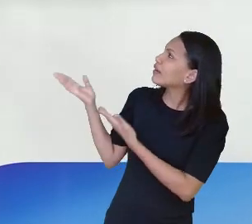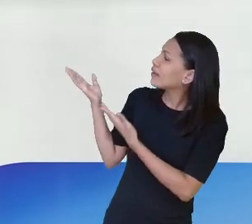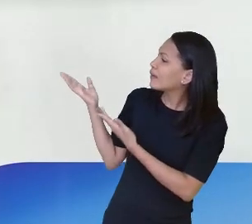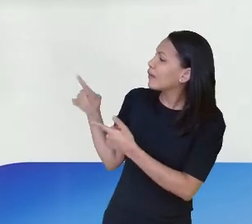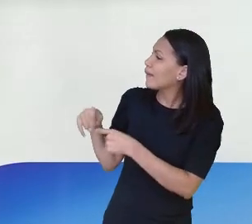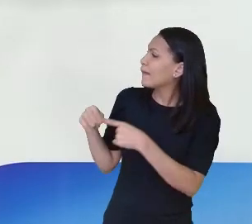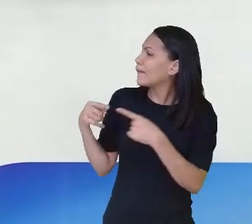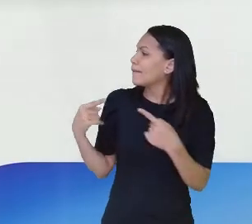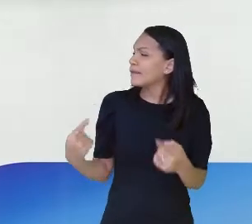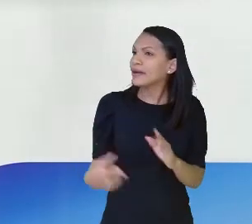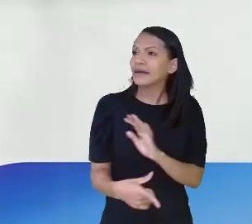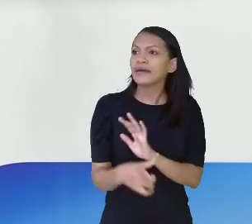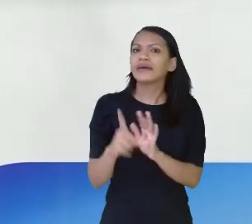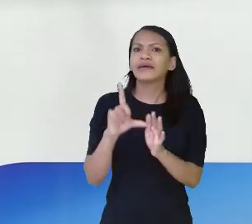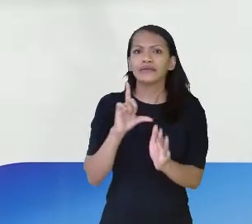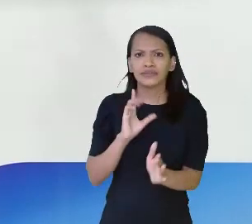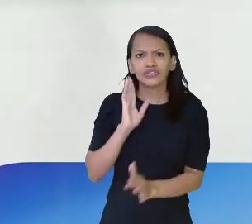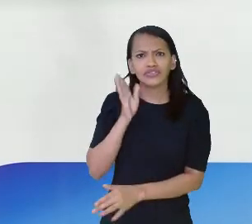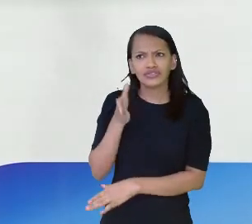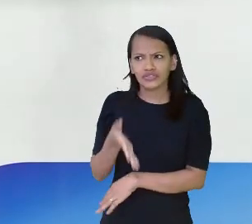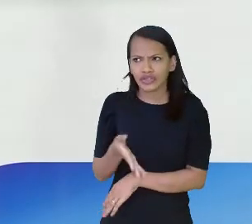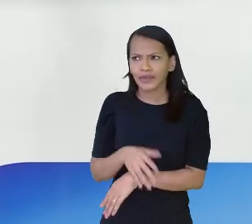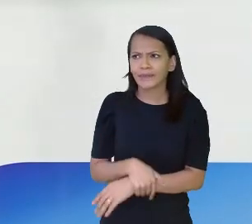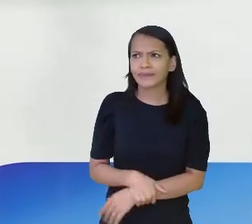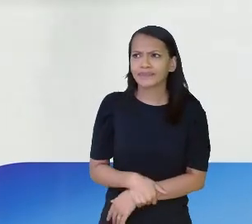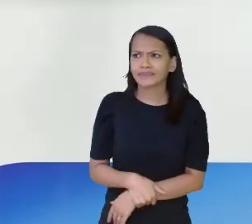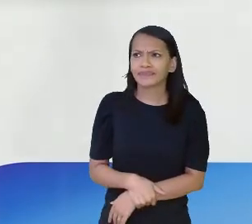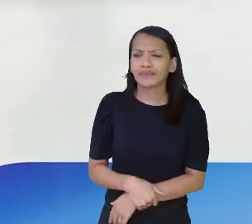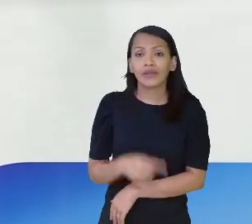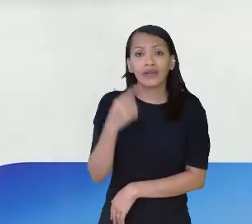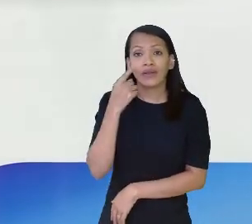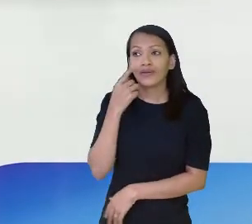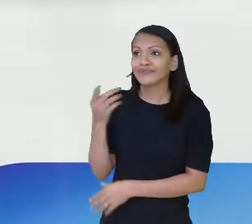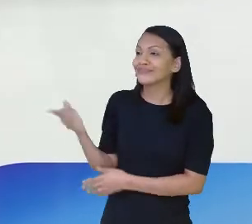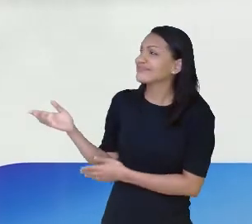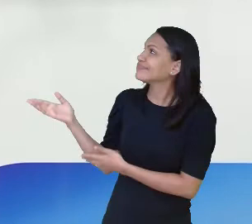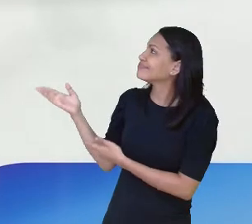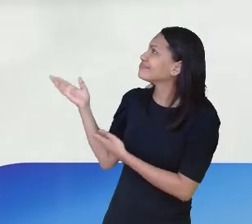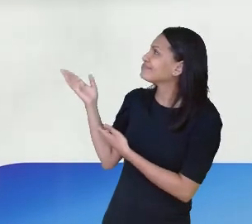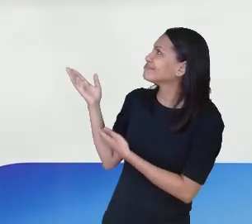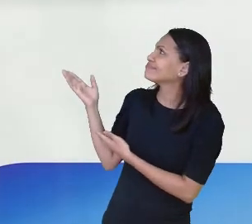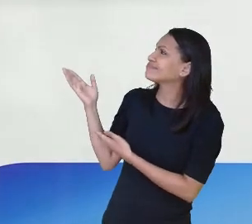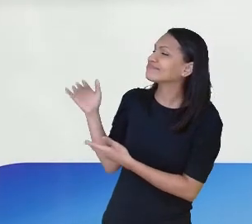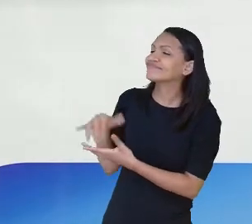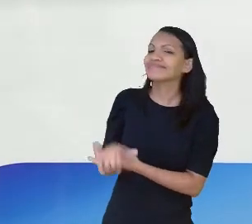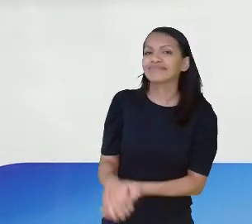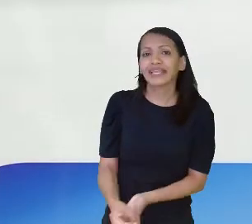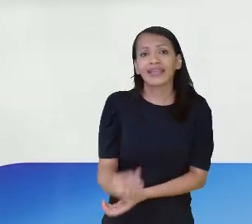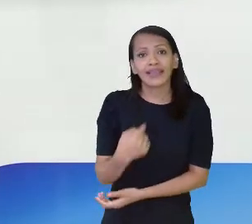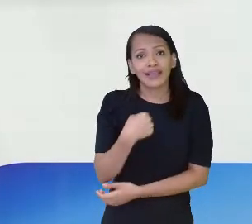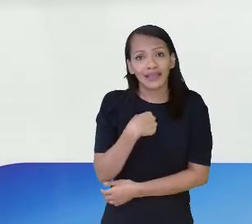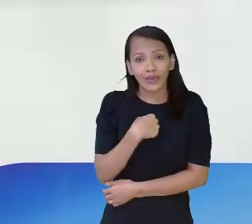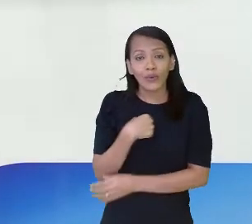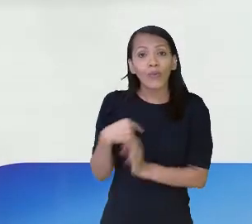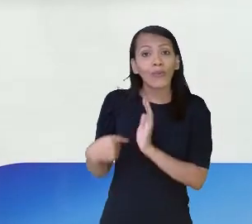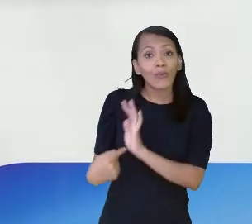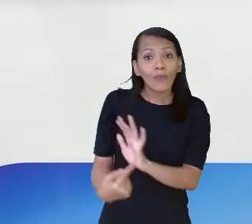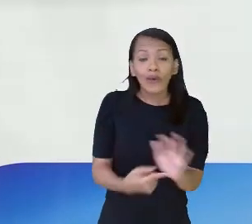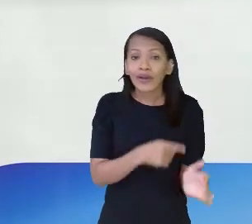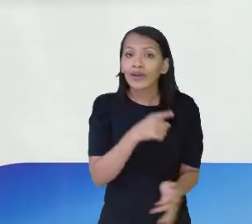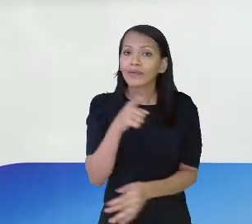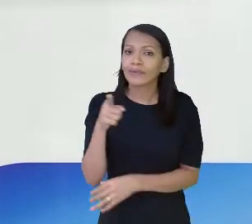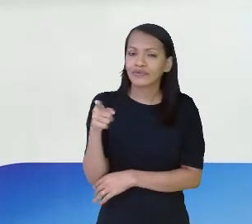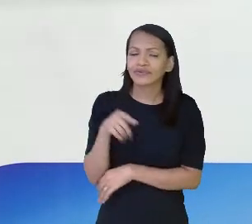mas antes, já está até respondendo. Eita, peraí. Aqui. Eu vou deixar aqui, mas eu quero mostrar para vocês